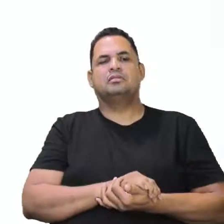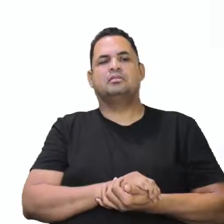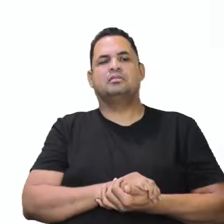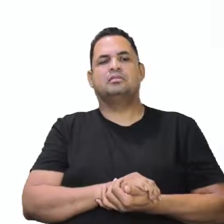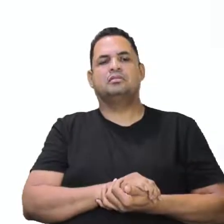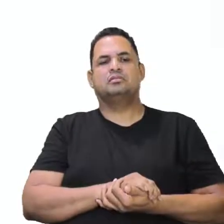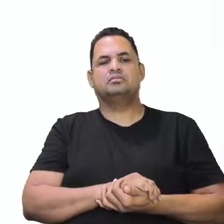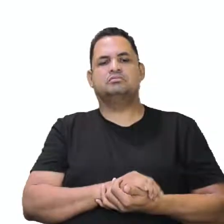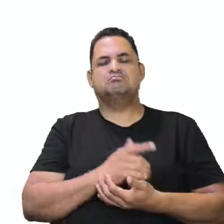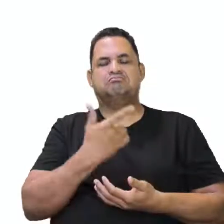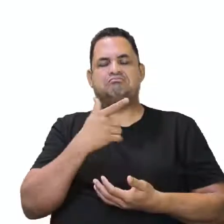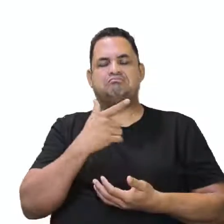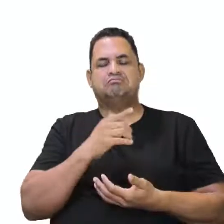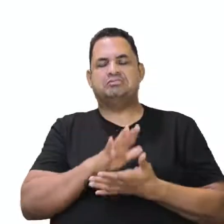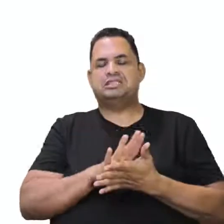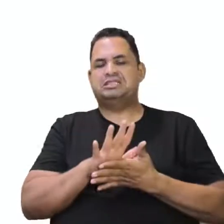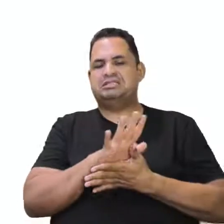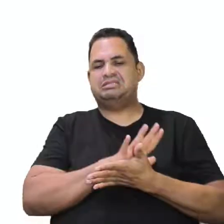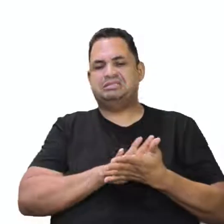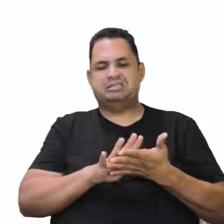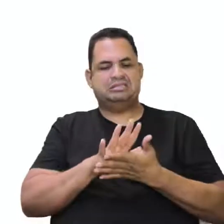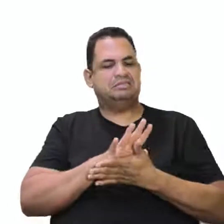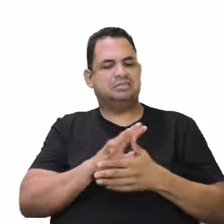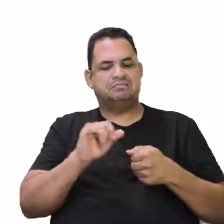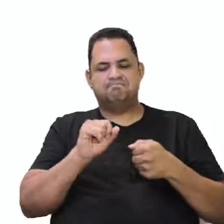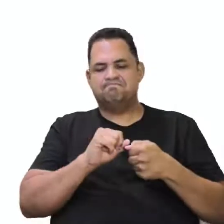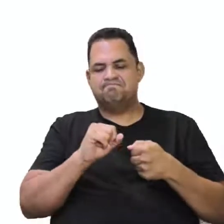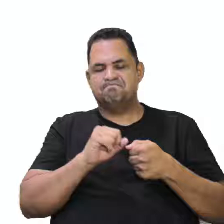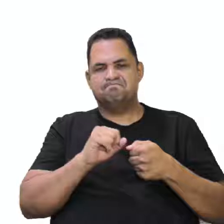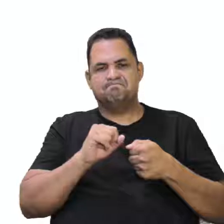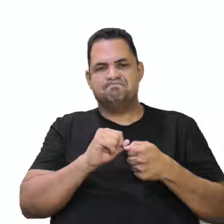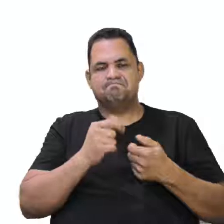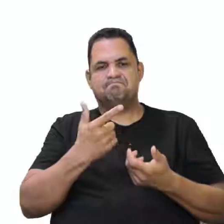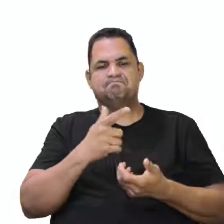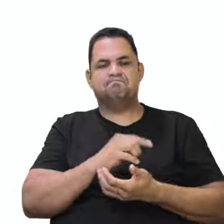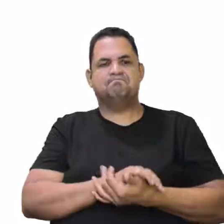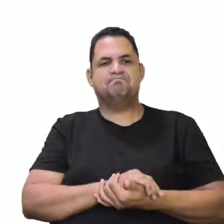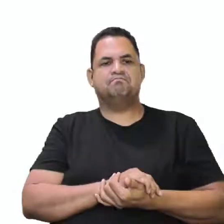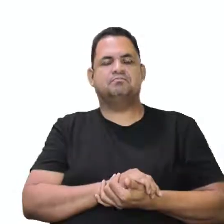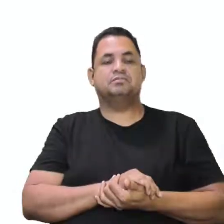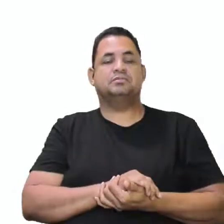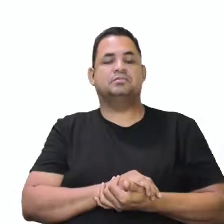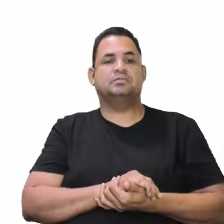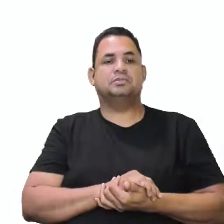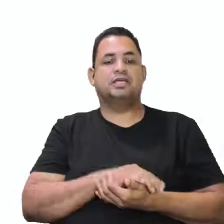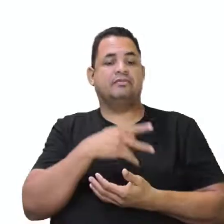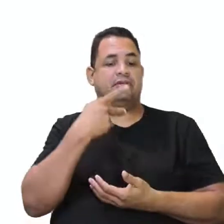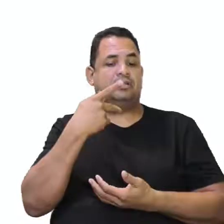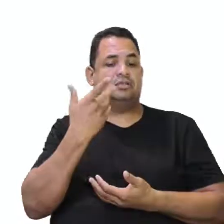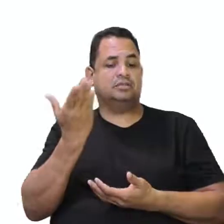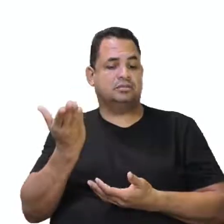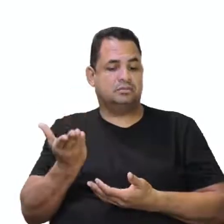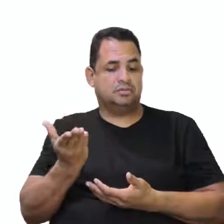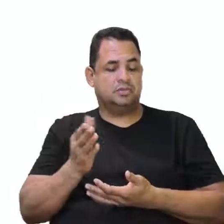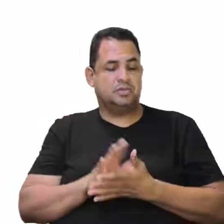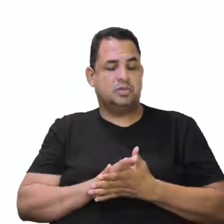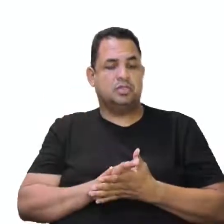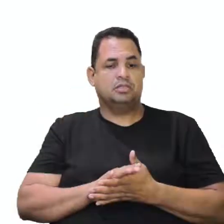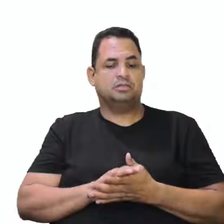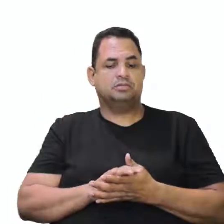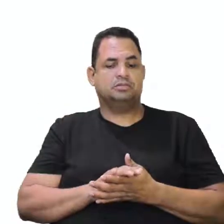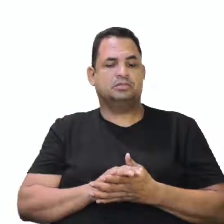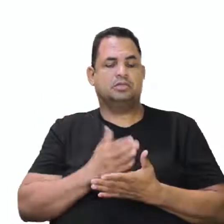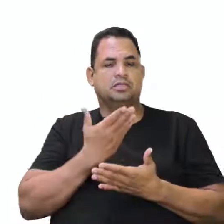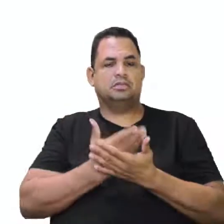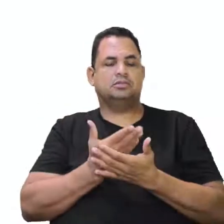aqui. Não tem nada para fazer. Então, vai fazer parte daquela situação que eu estava comentando muito com vocês lá